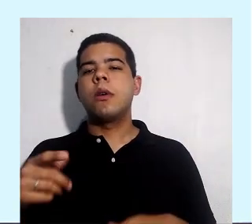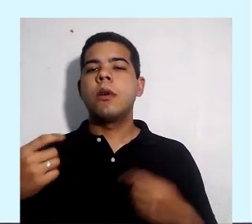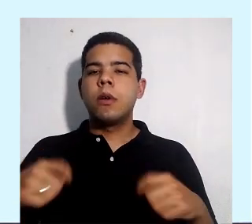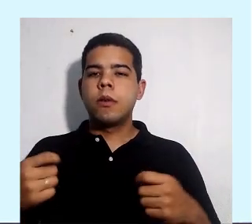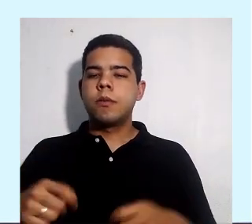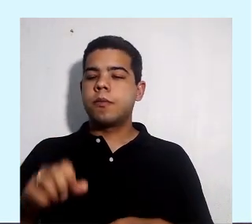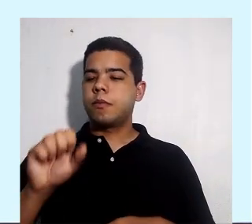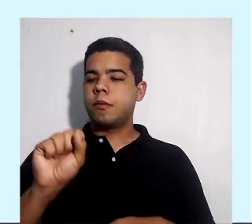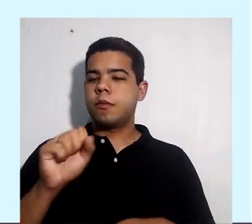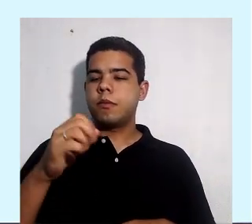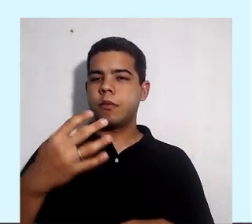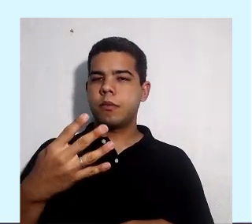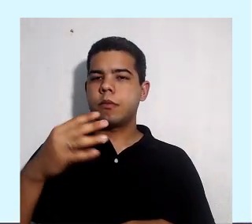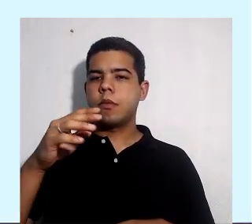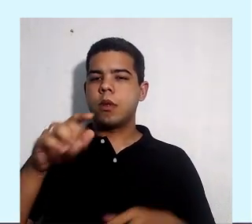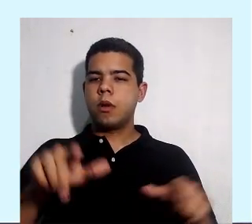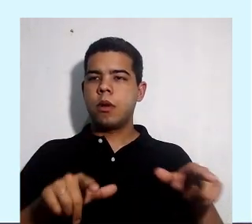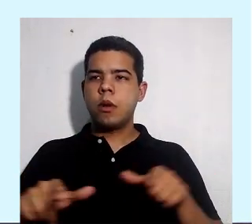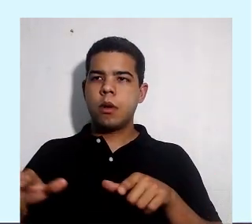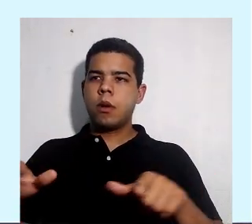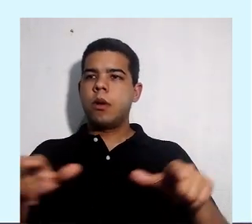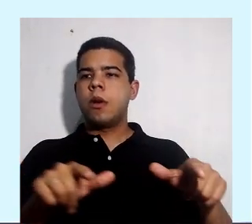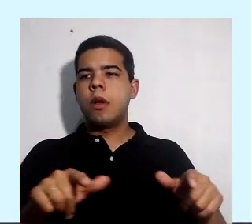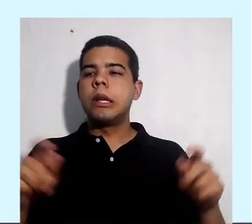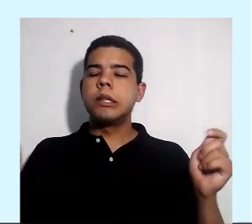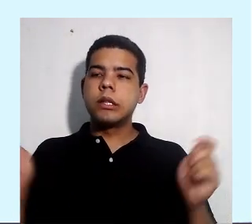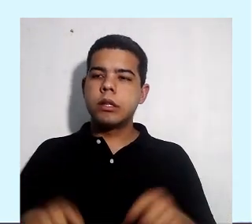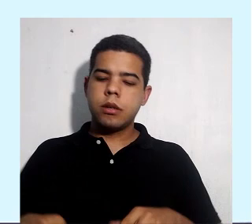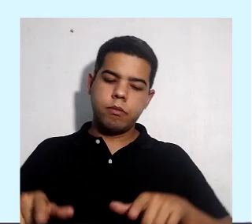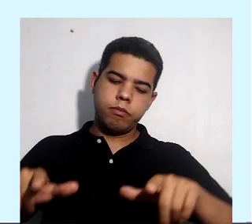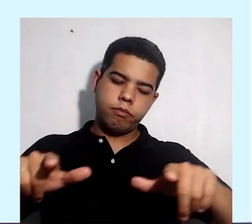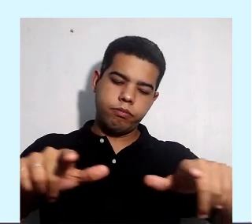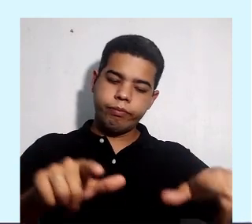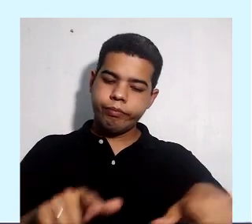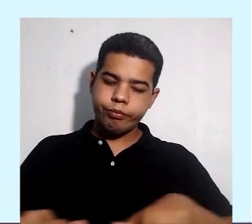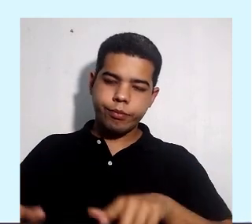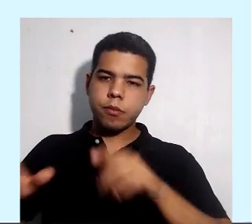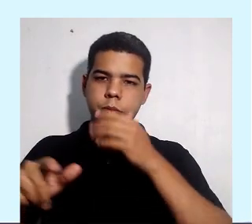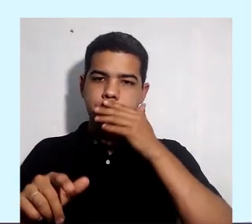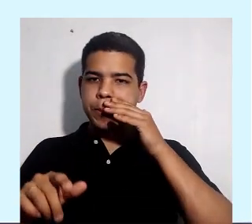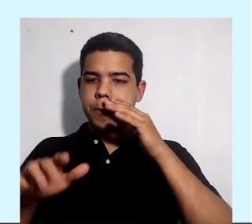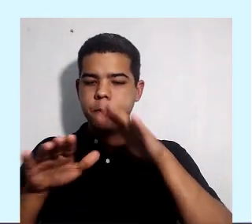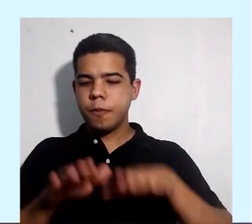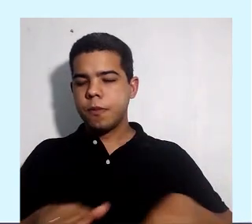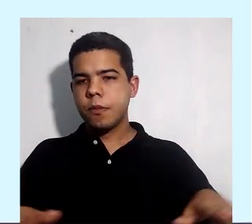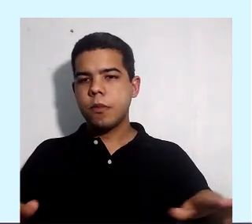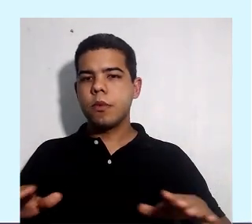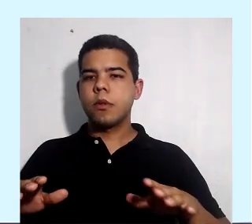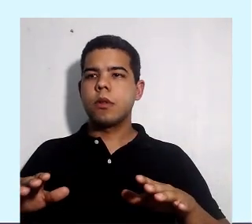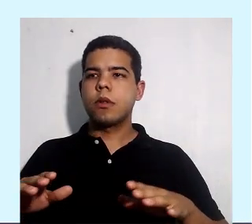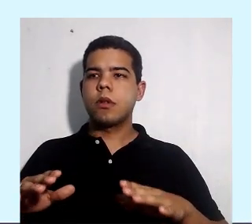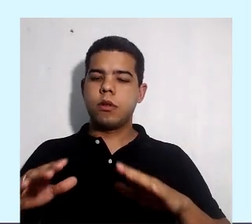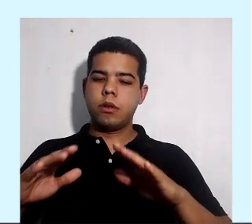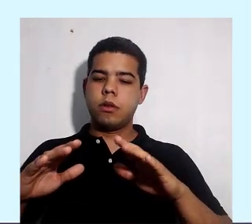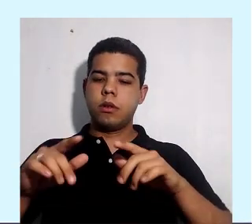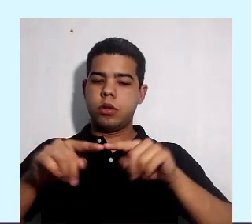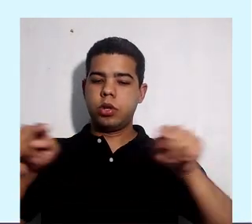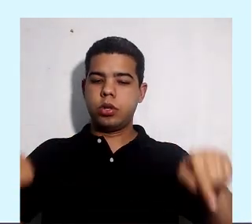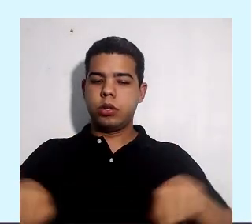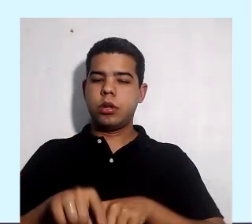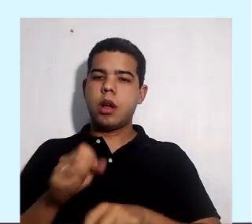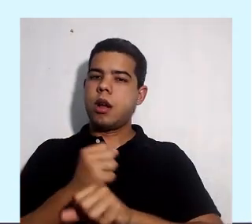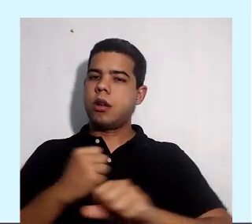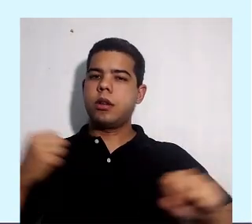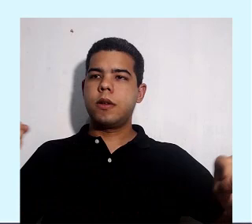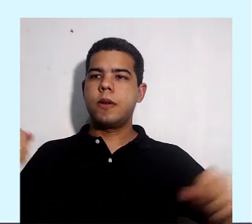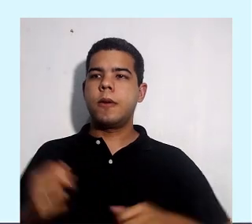precisar de 84 pedras de porcelana para poder montar ali, fazer o piso dessa grande sala,